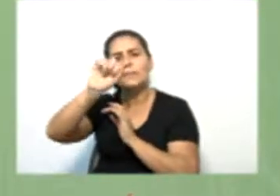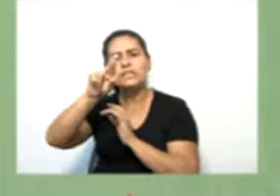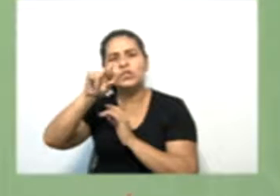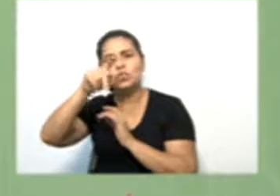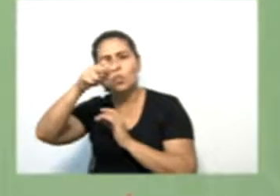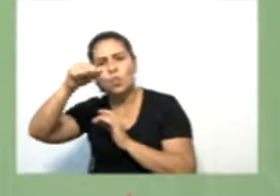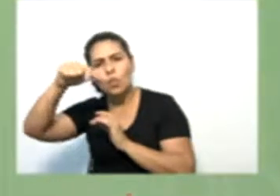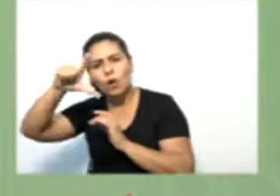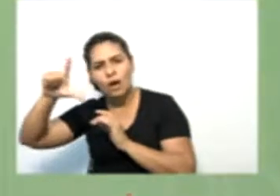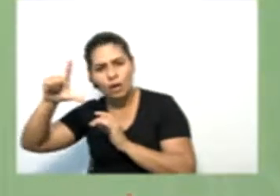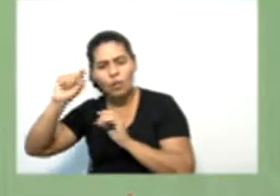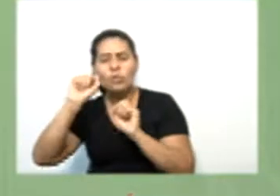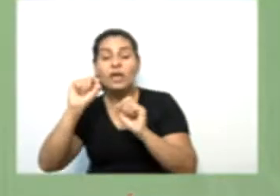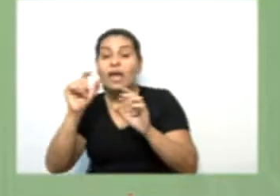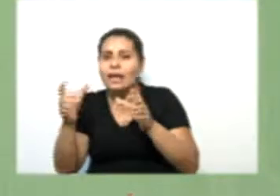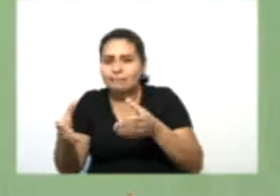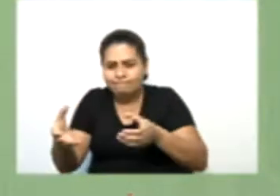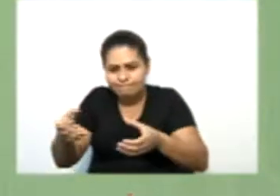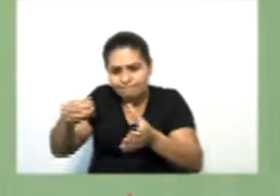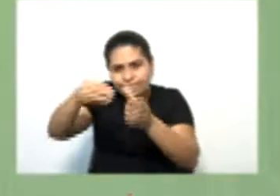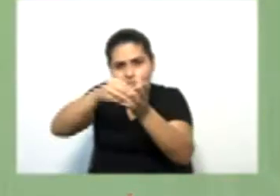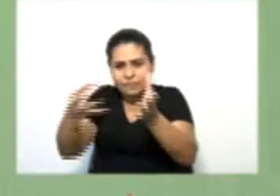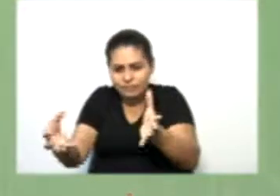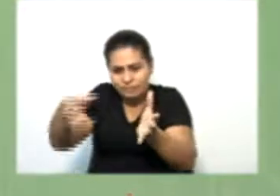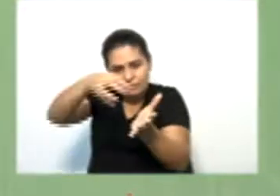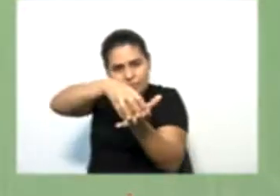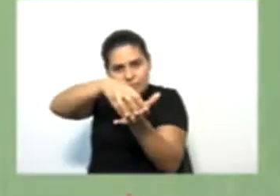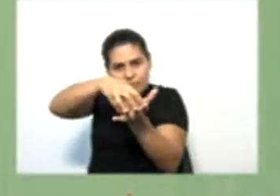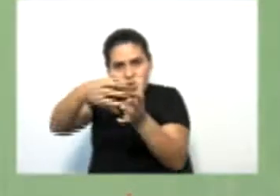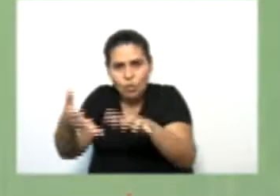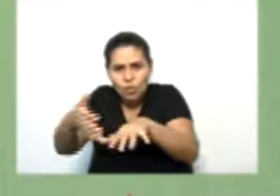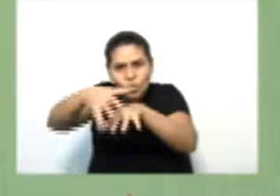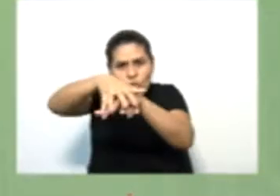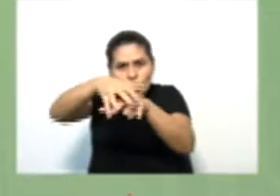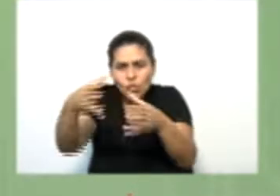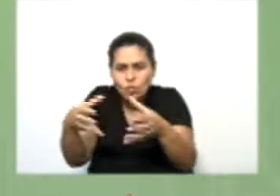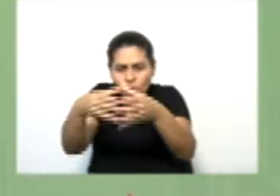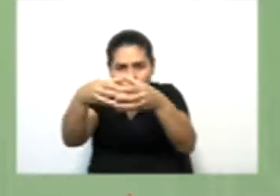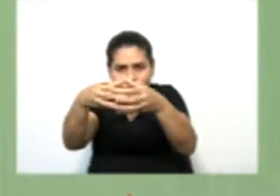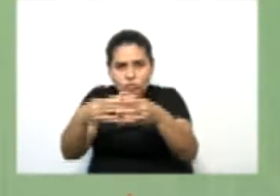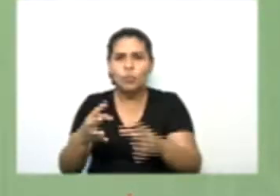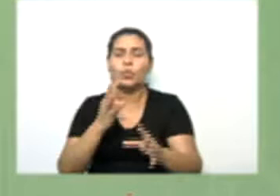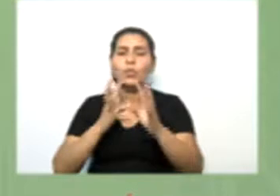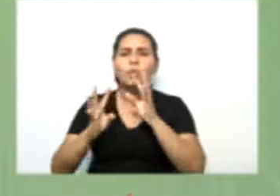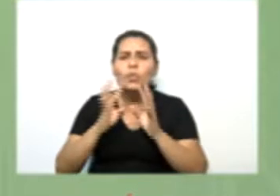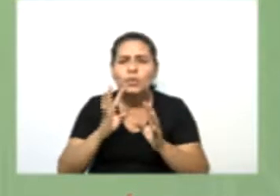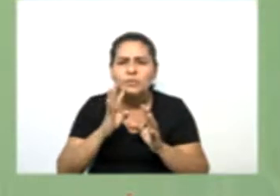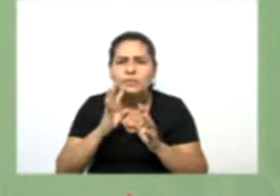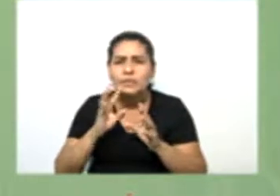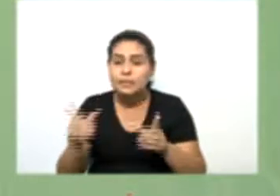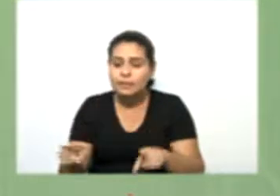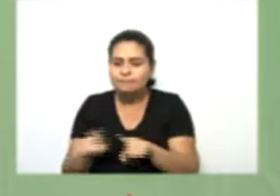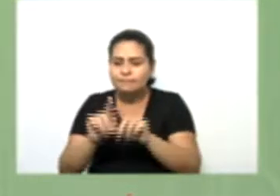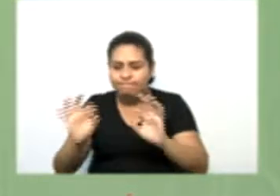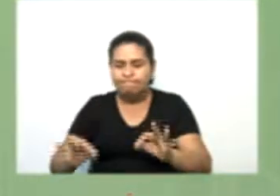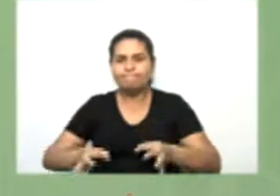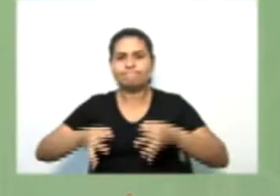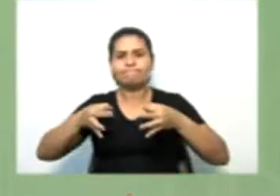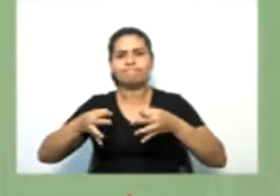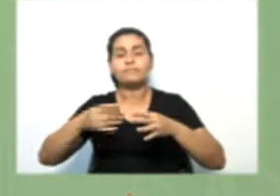integração, veja bem, é a integração de autoconhecimento, autodomínio